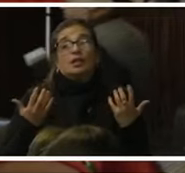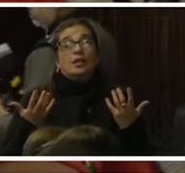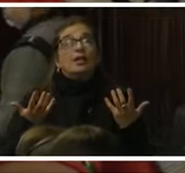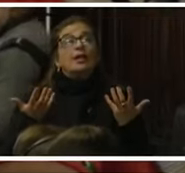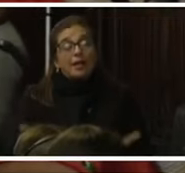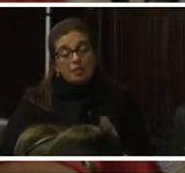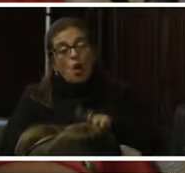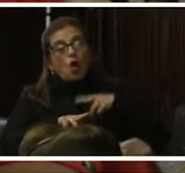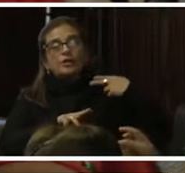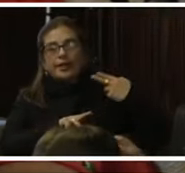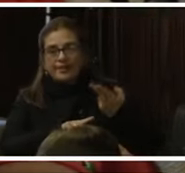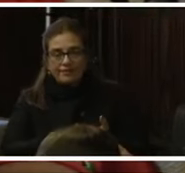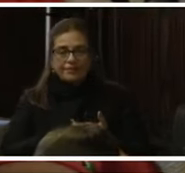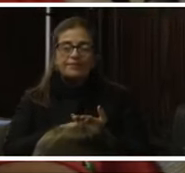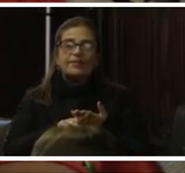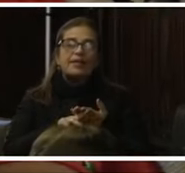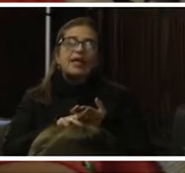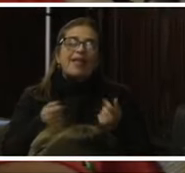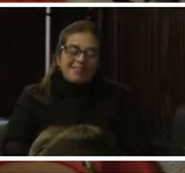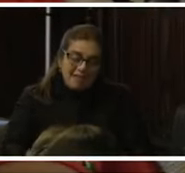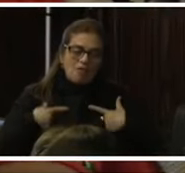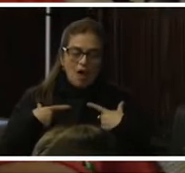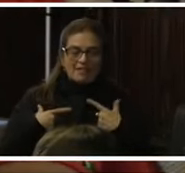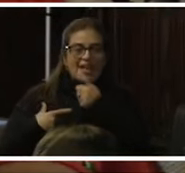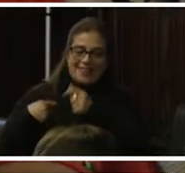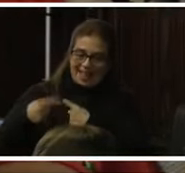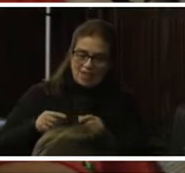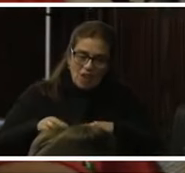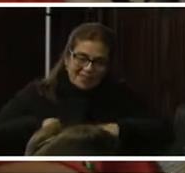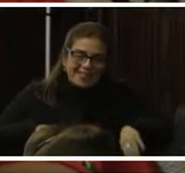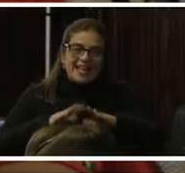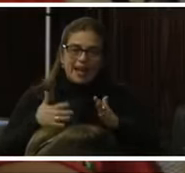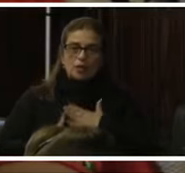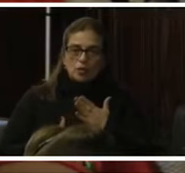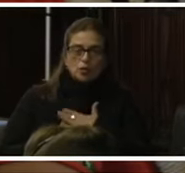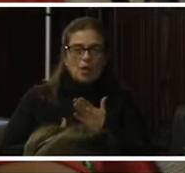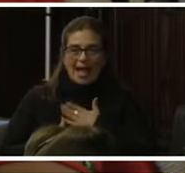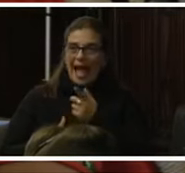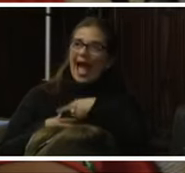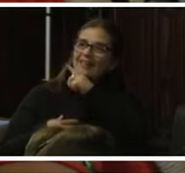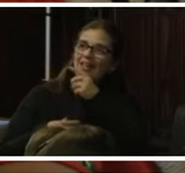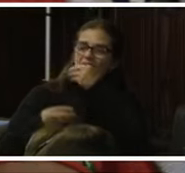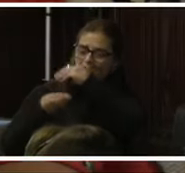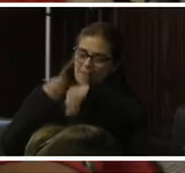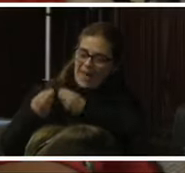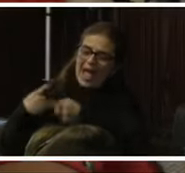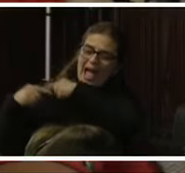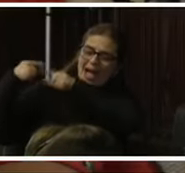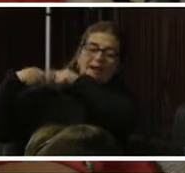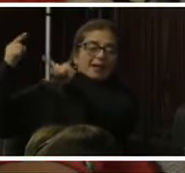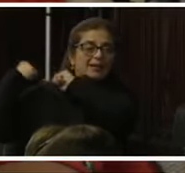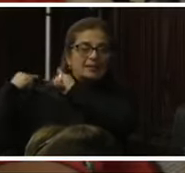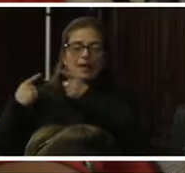média pra nossa terra tradicionais aonde nossos antepassados foi